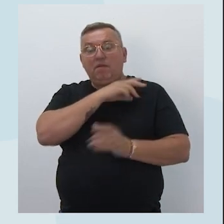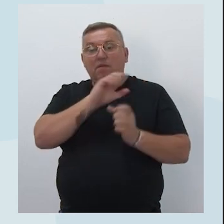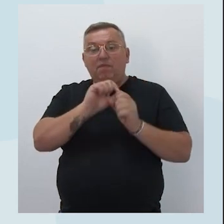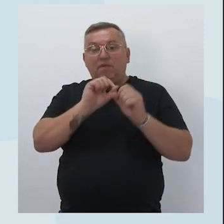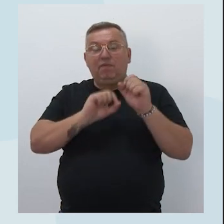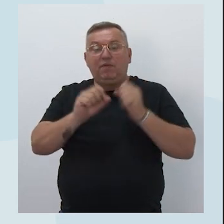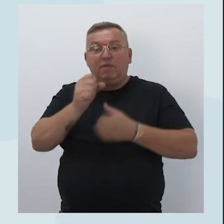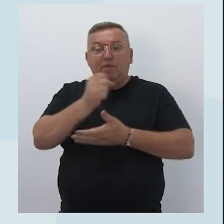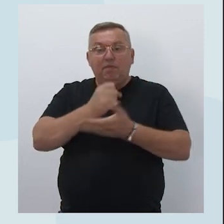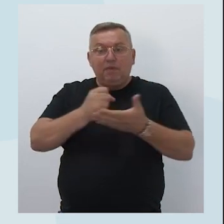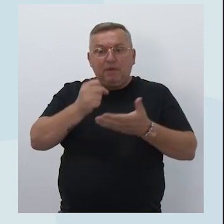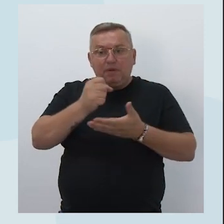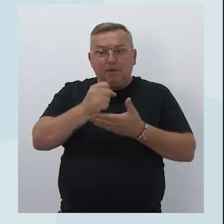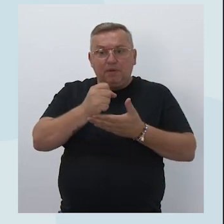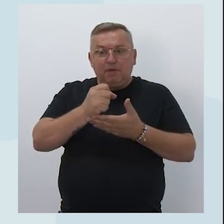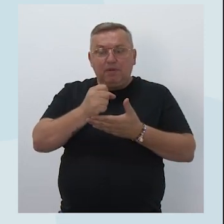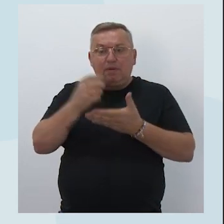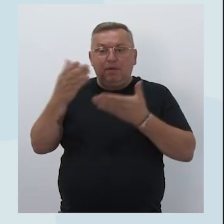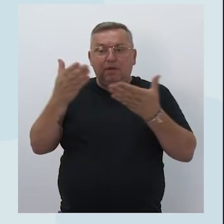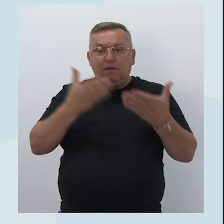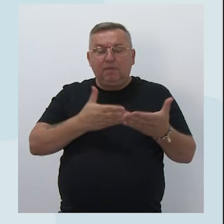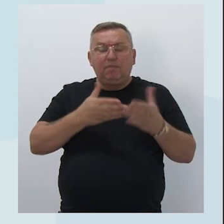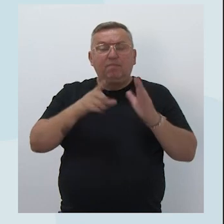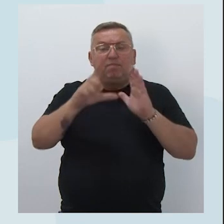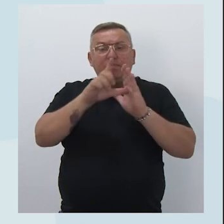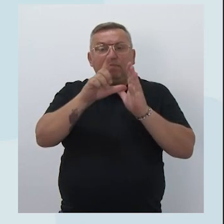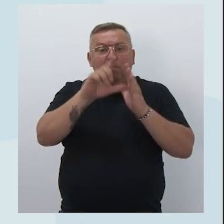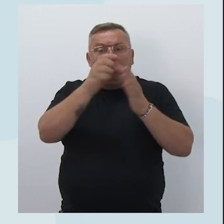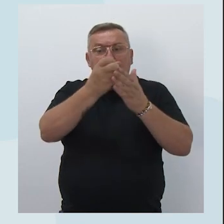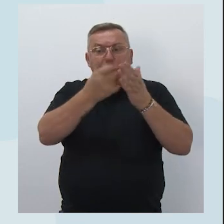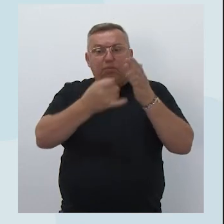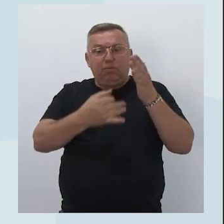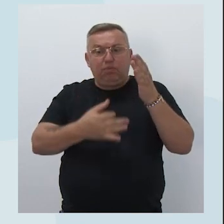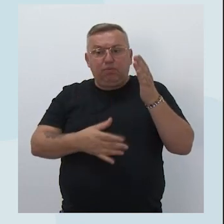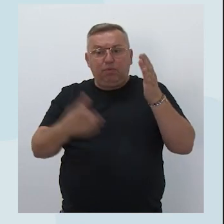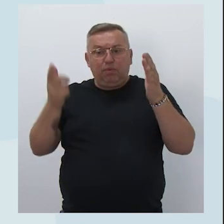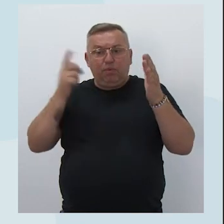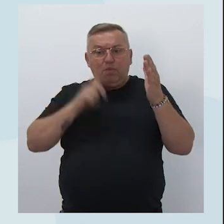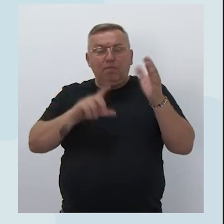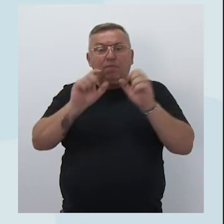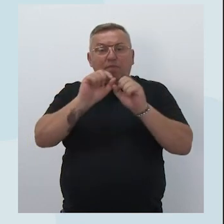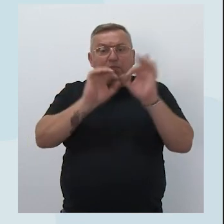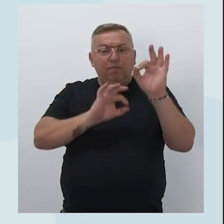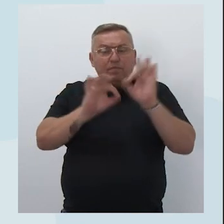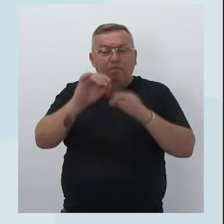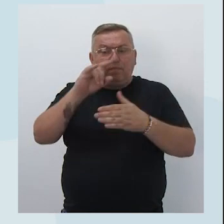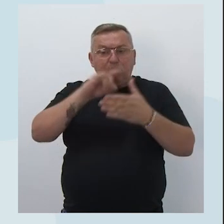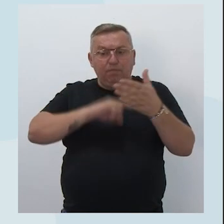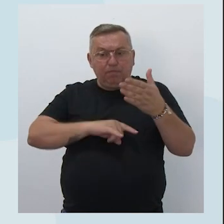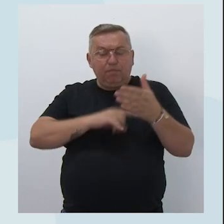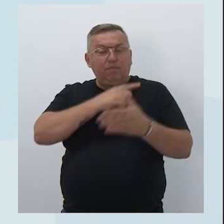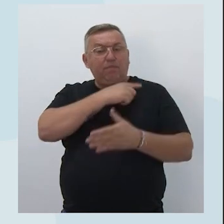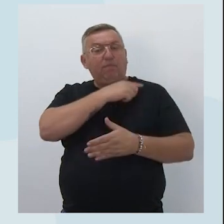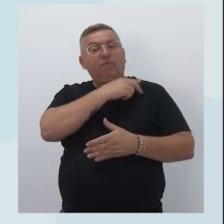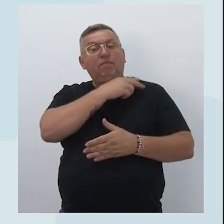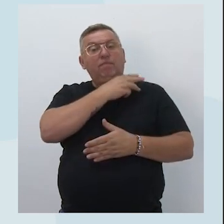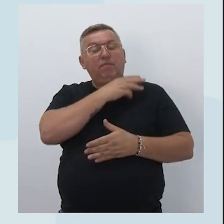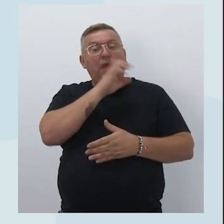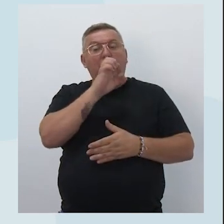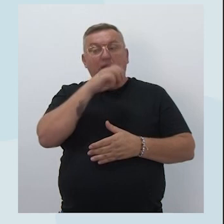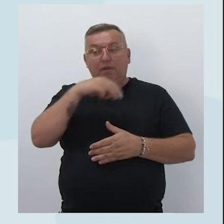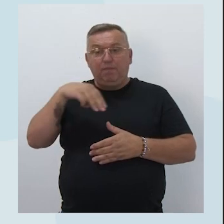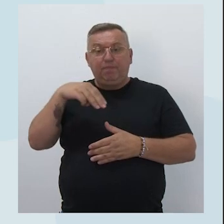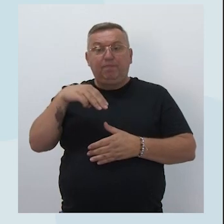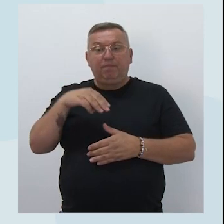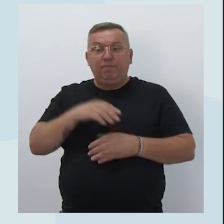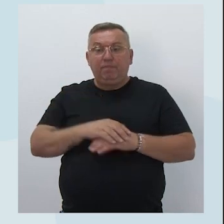com embasamento legal. Trazemos aqui a legislação que nos orientou para a construção desse documento, né, da etapa do ensino médio. A